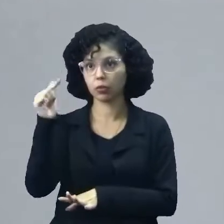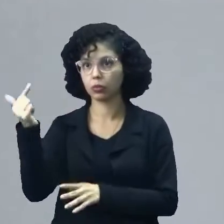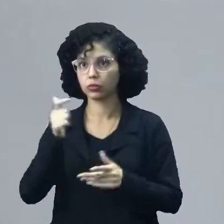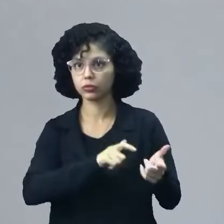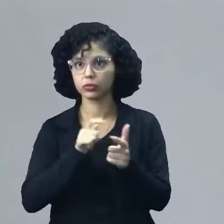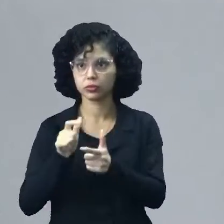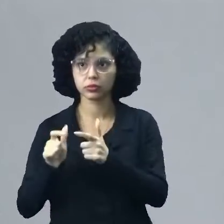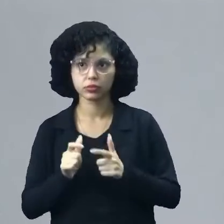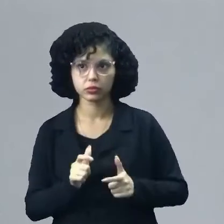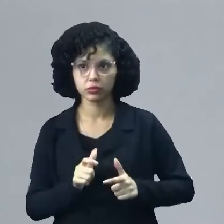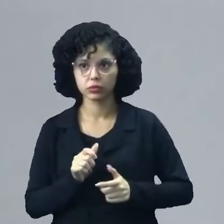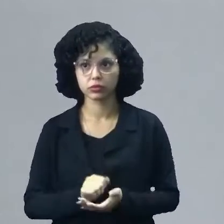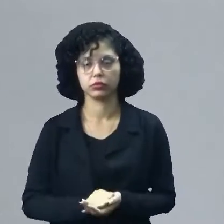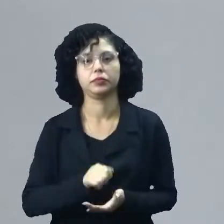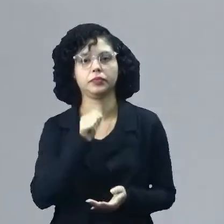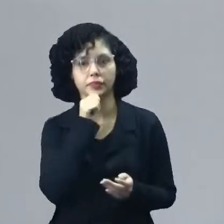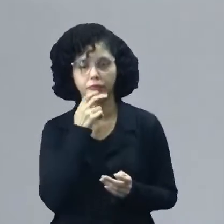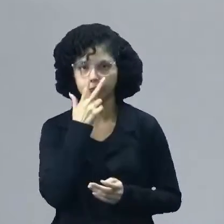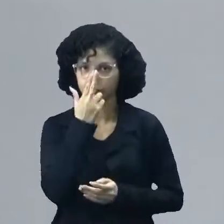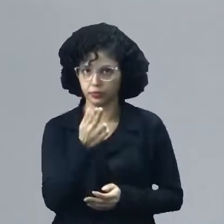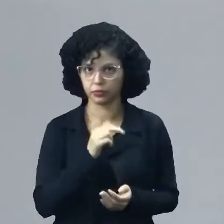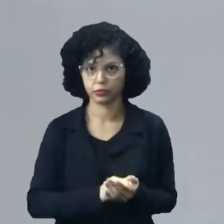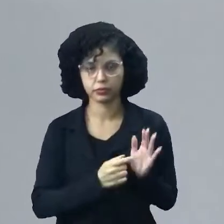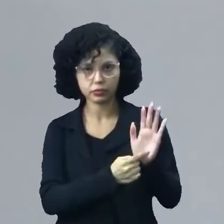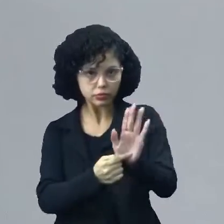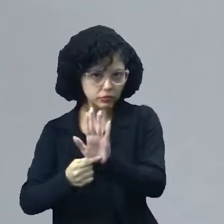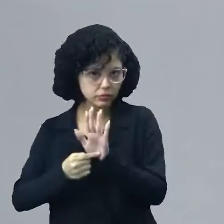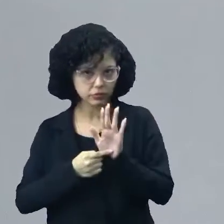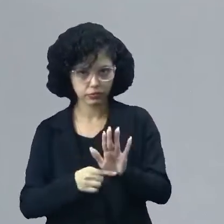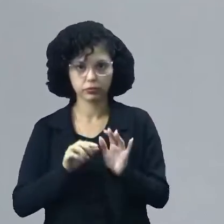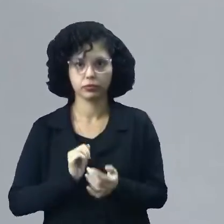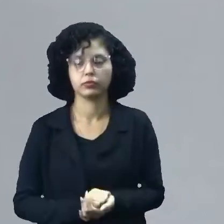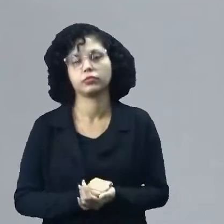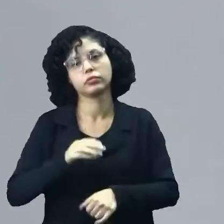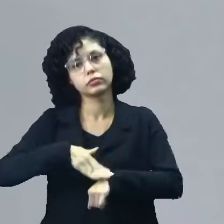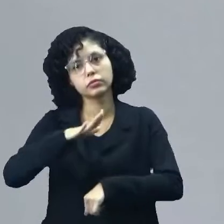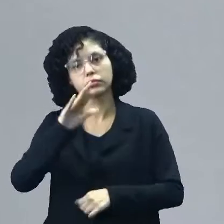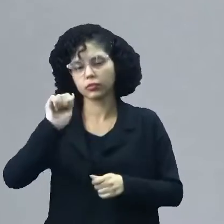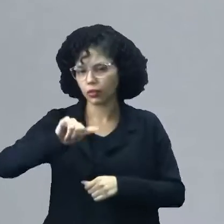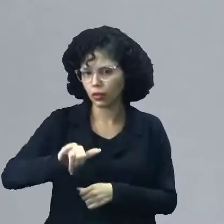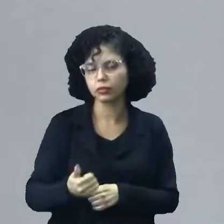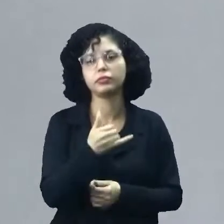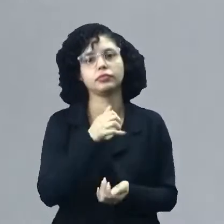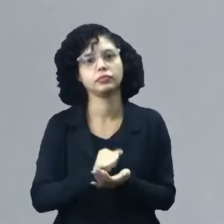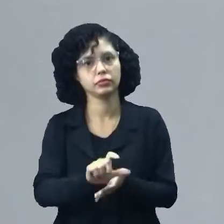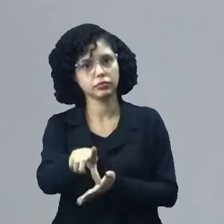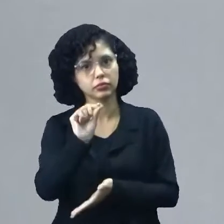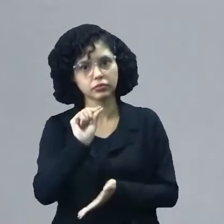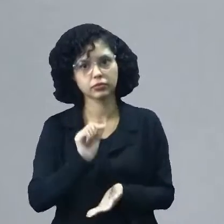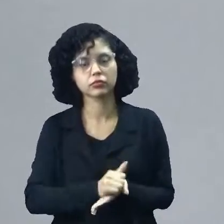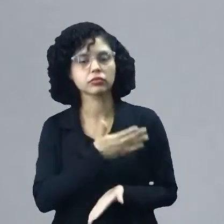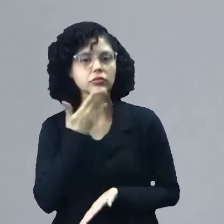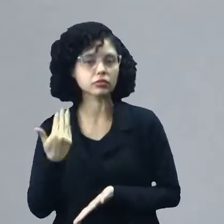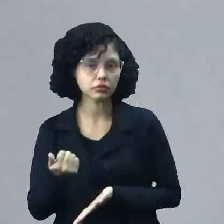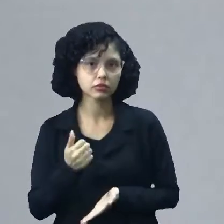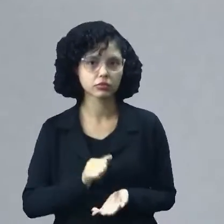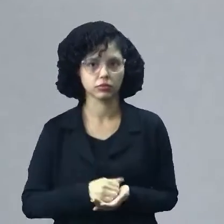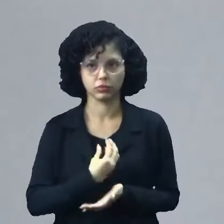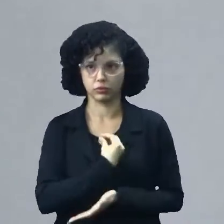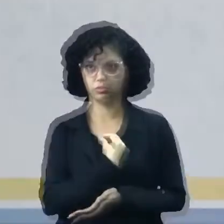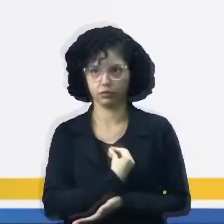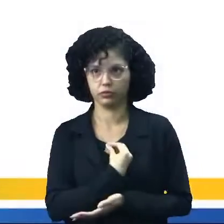outros locais, que aparentemente aí vão representar mais oportunidades, mais chances de melhorar de